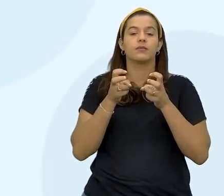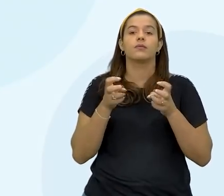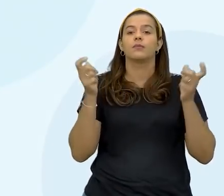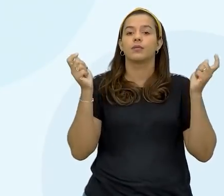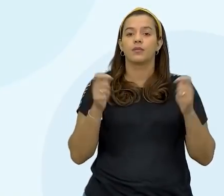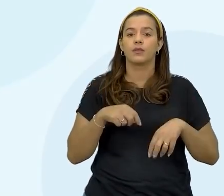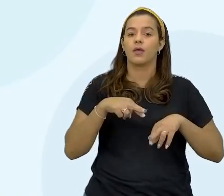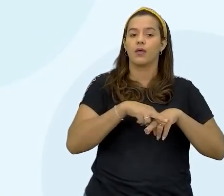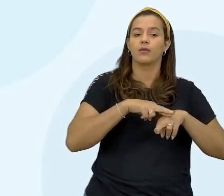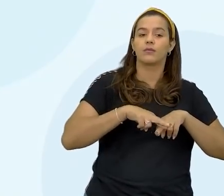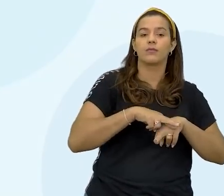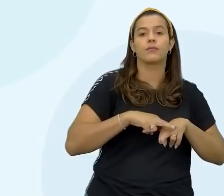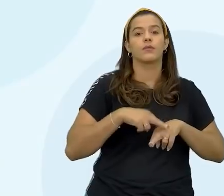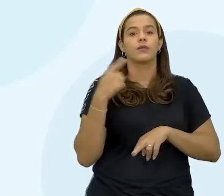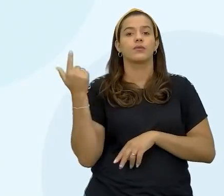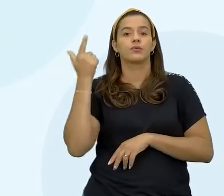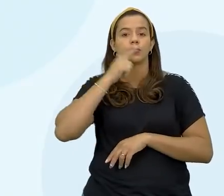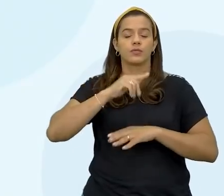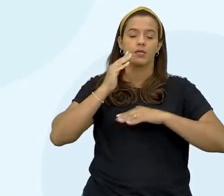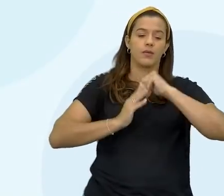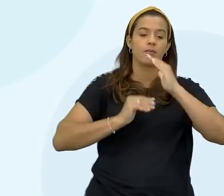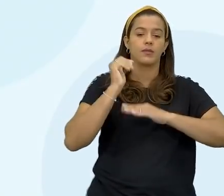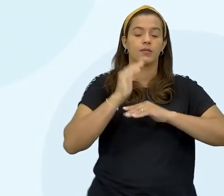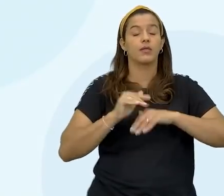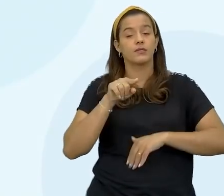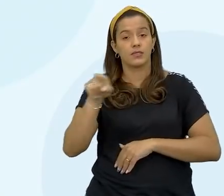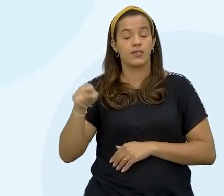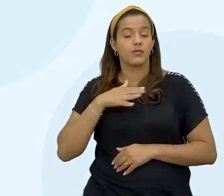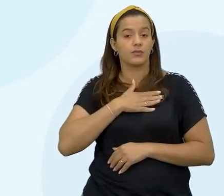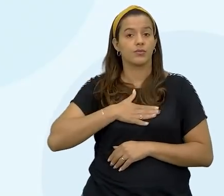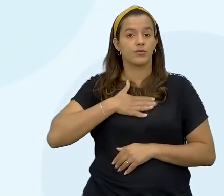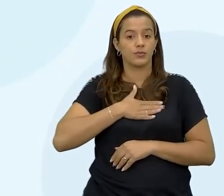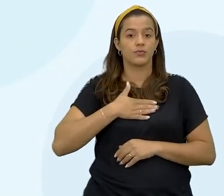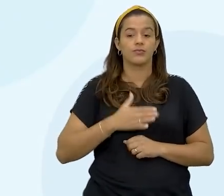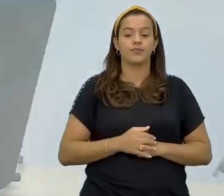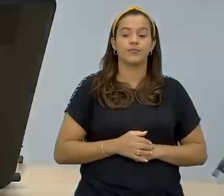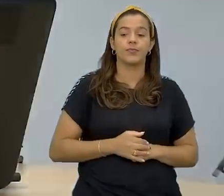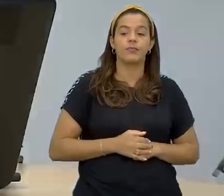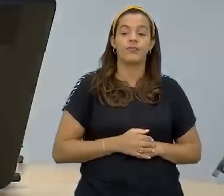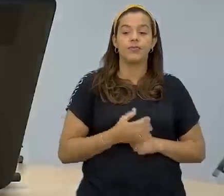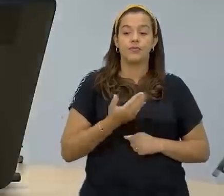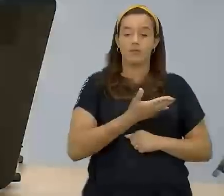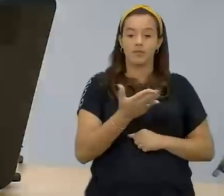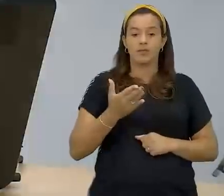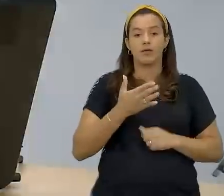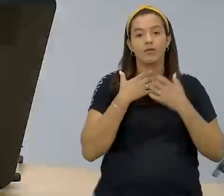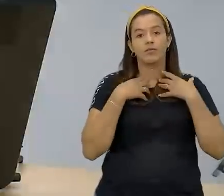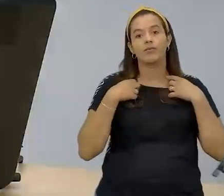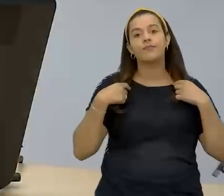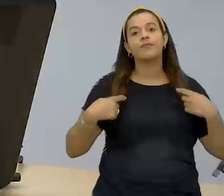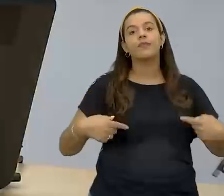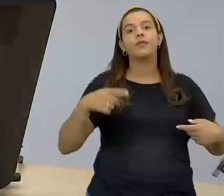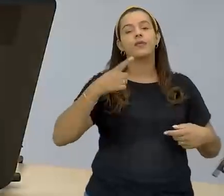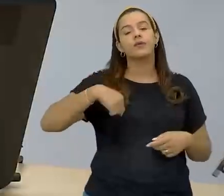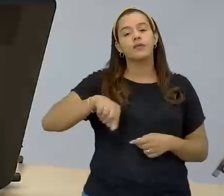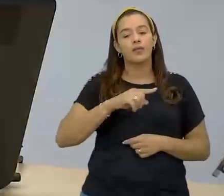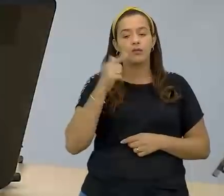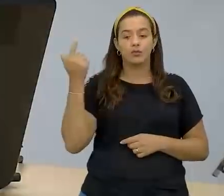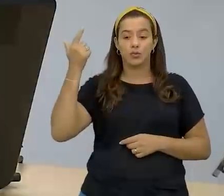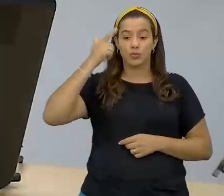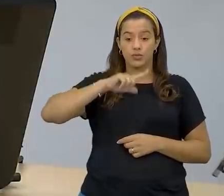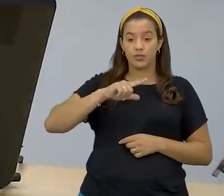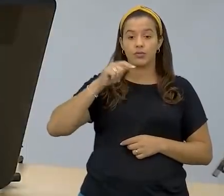foi recuperado aí a habilidade que eles gostariam, certo? E para isso, a gente tem aí